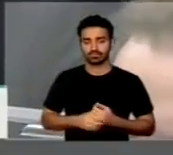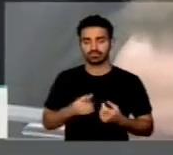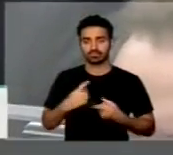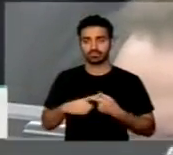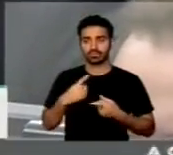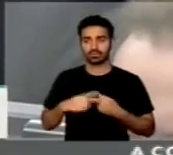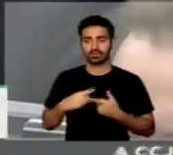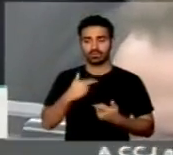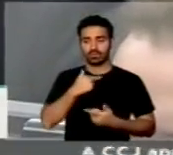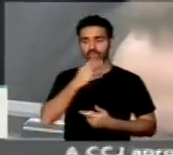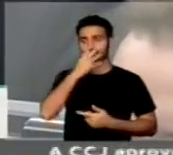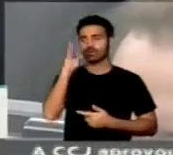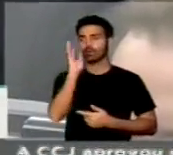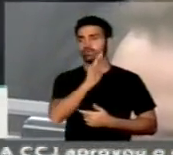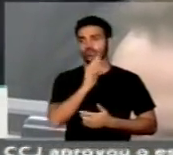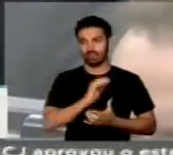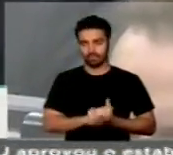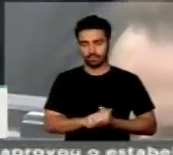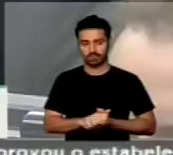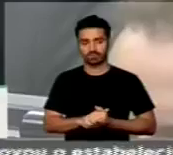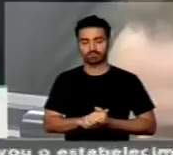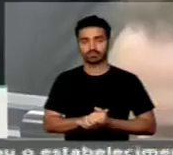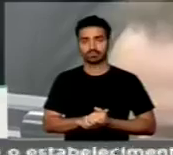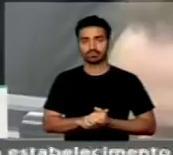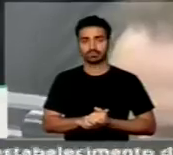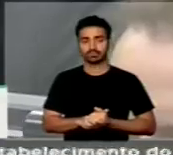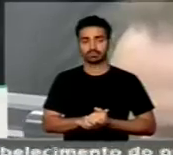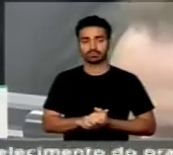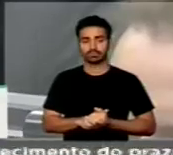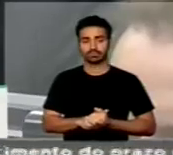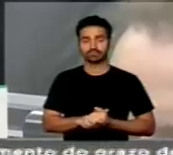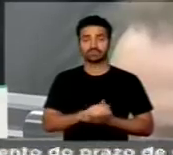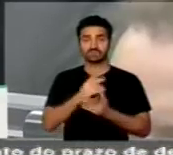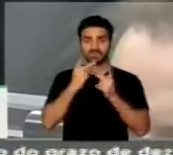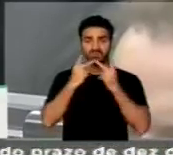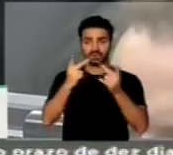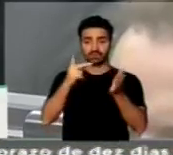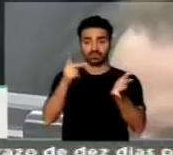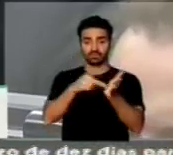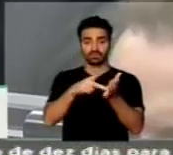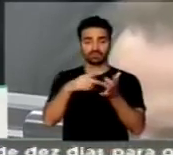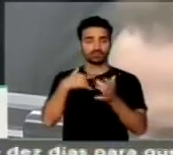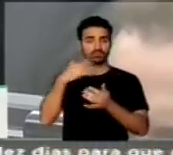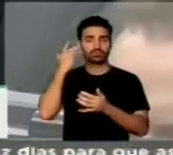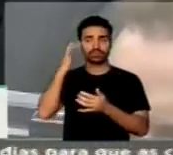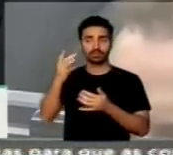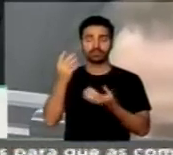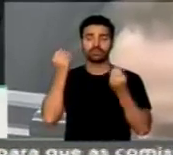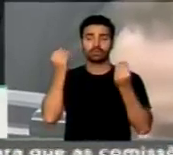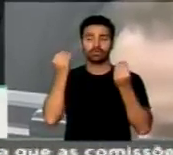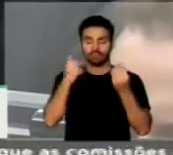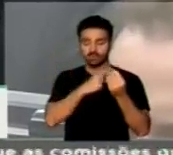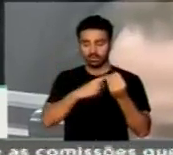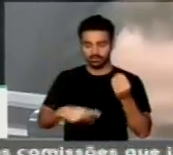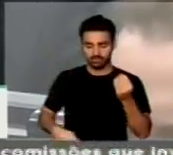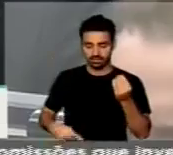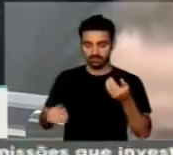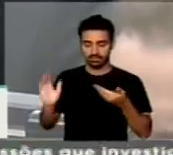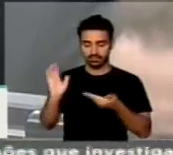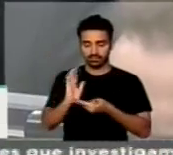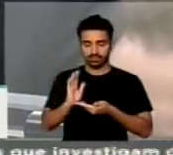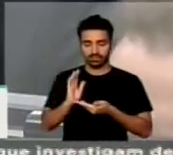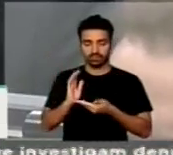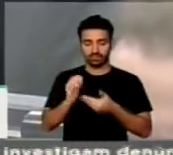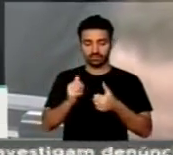prejulgá-lo. Eu não entendia, sinceramente, o que o presidente da Câmara dos Deputados estava